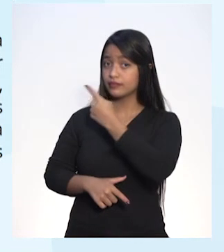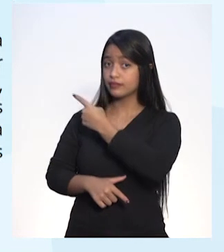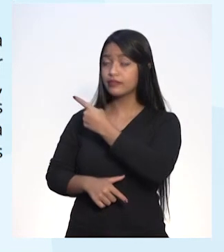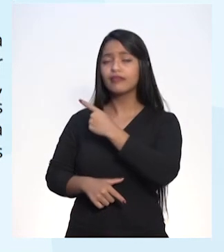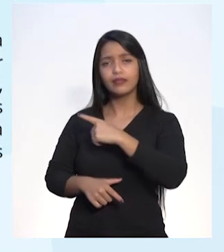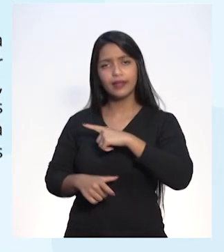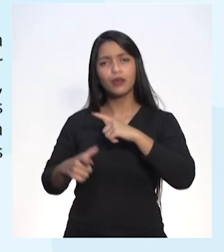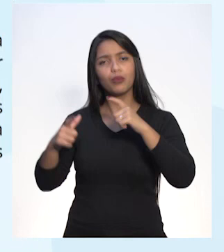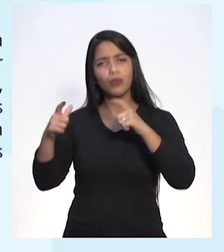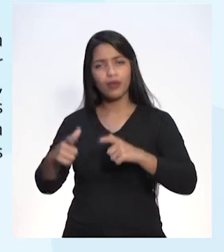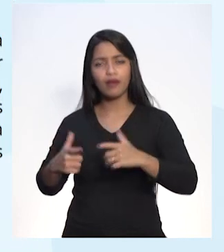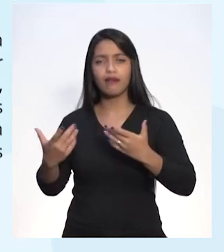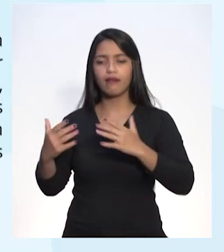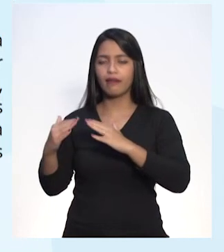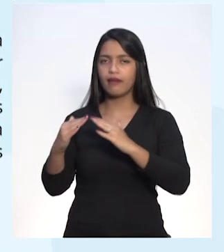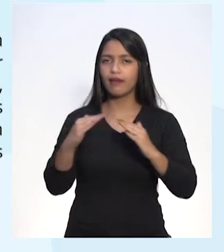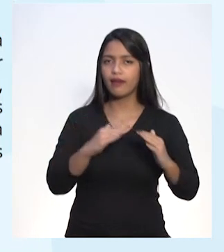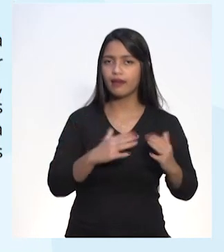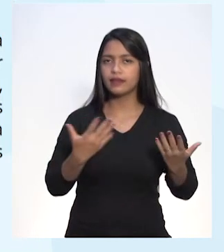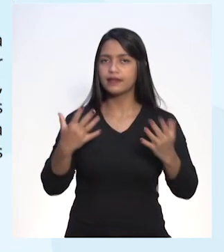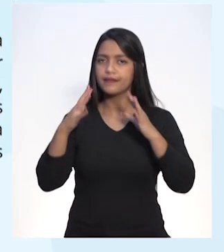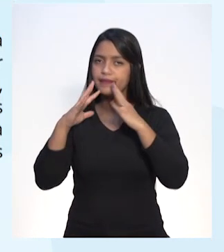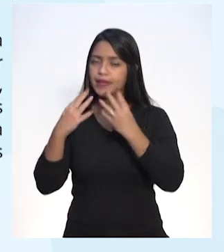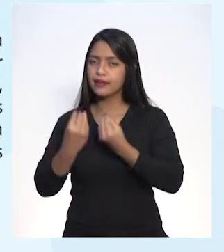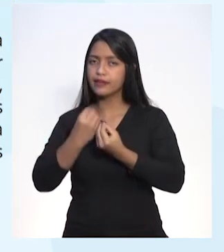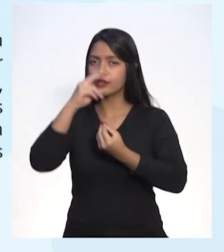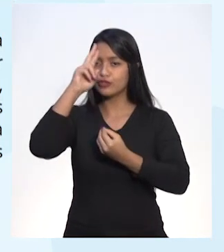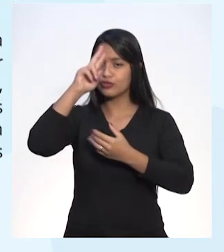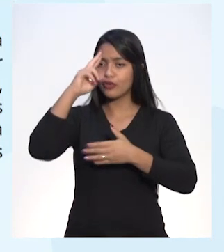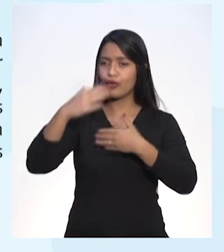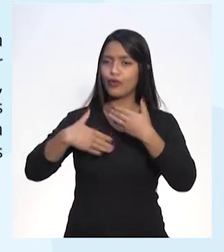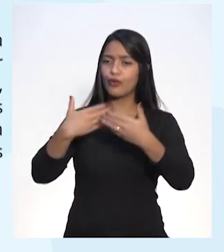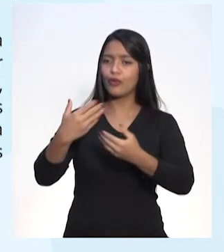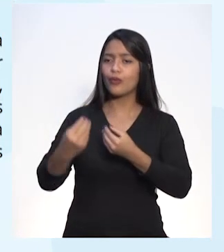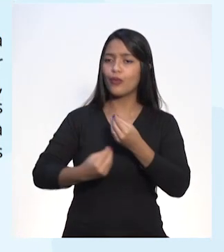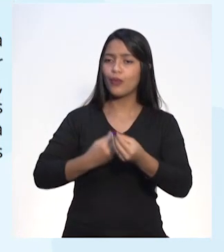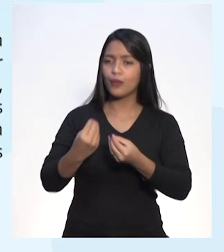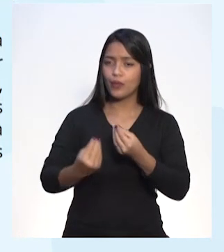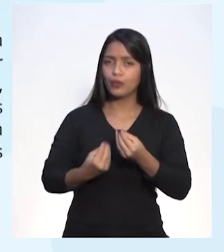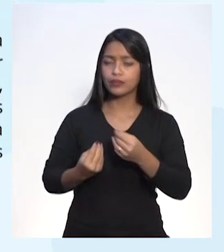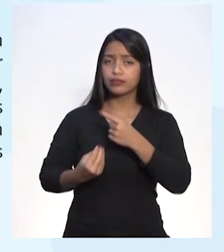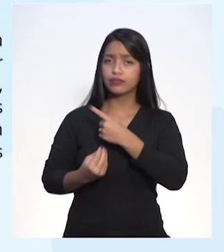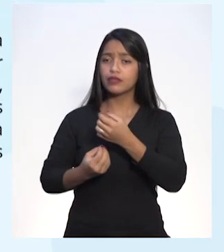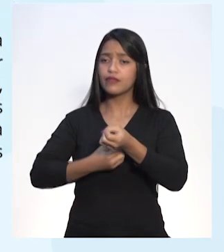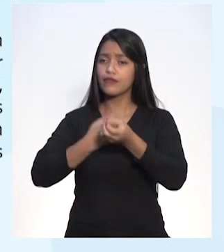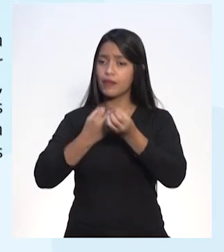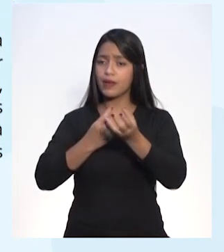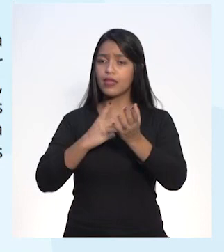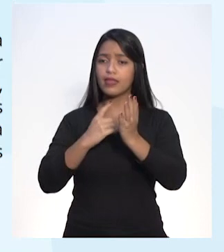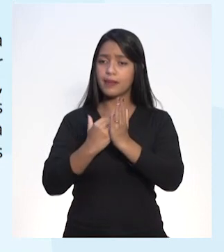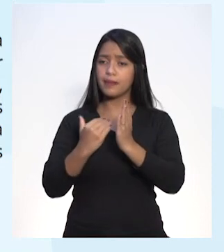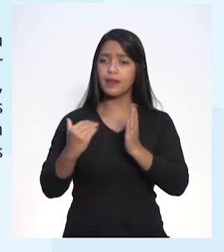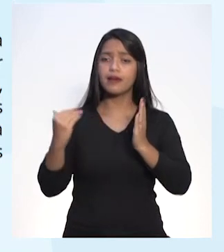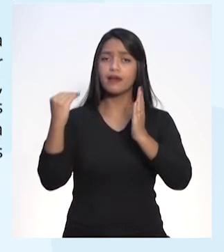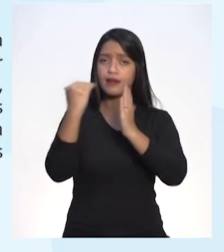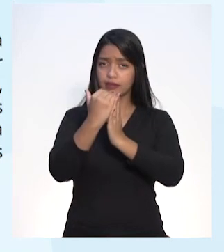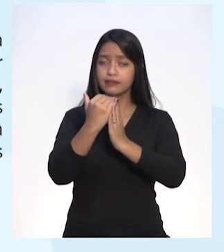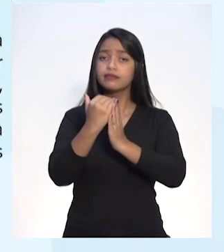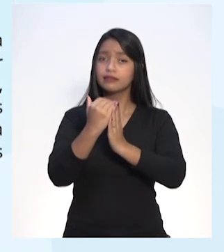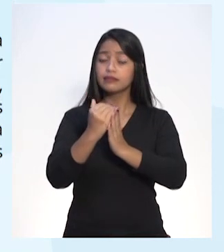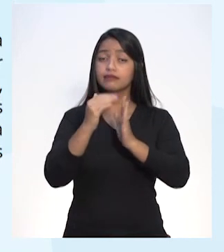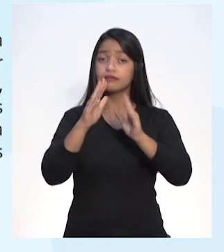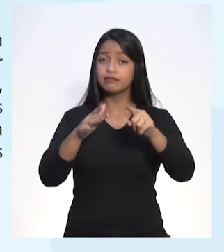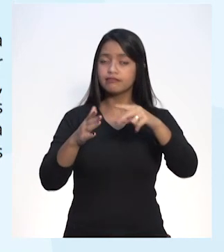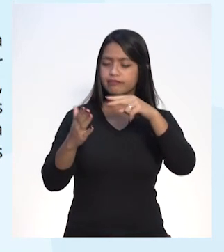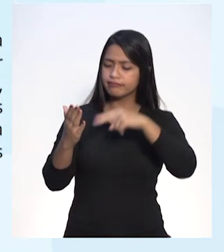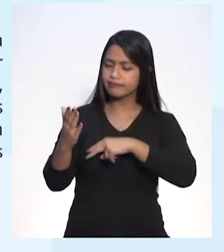antes desse texto teatral, mas ele dá mais do que apenas uma introdução, porque alguns prólogos, eu